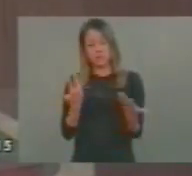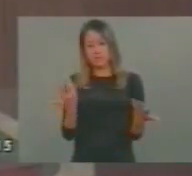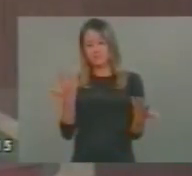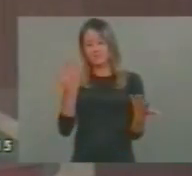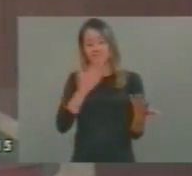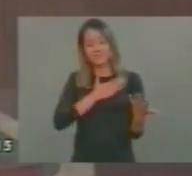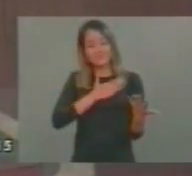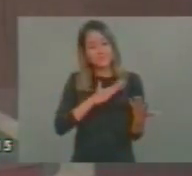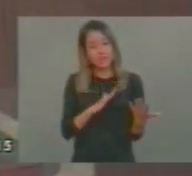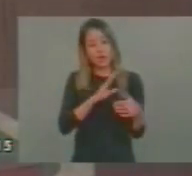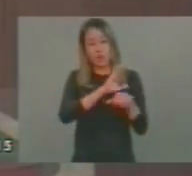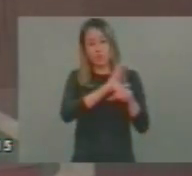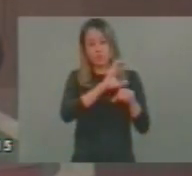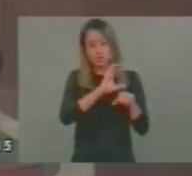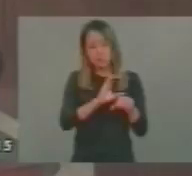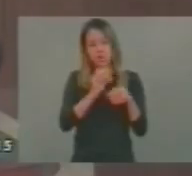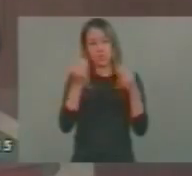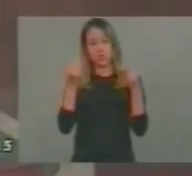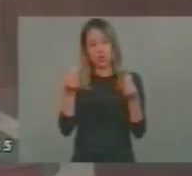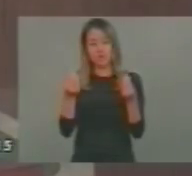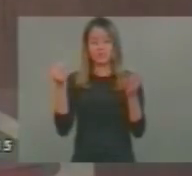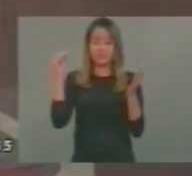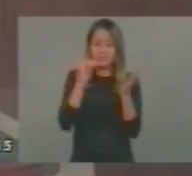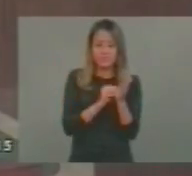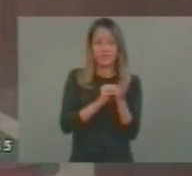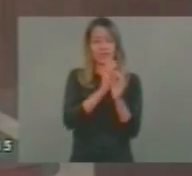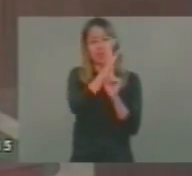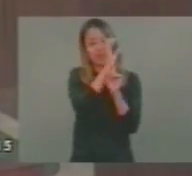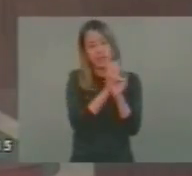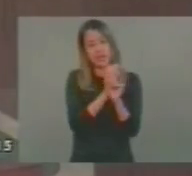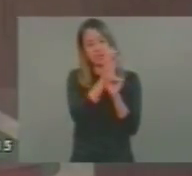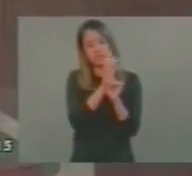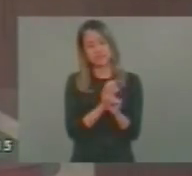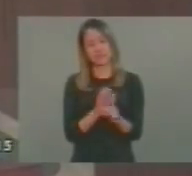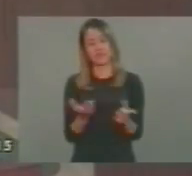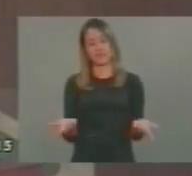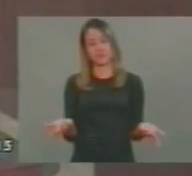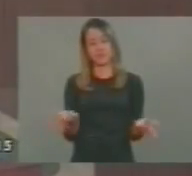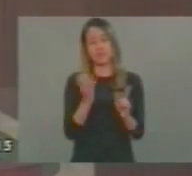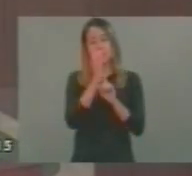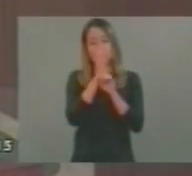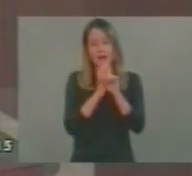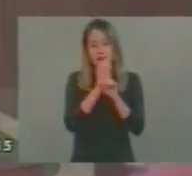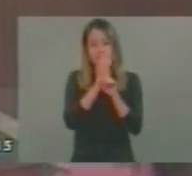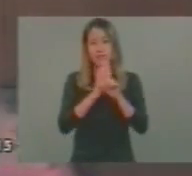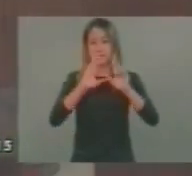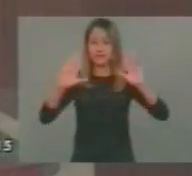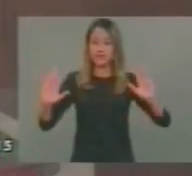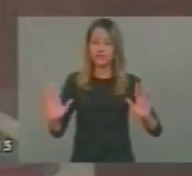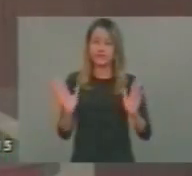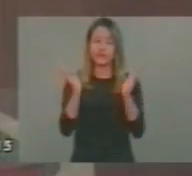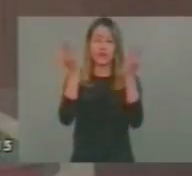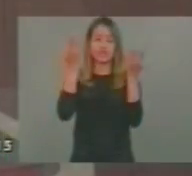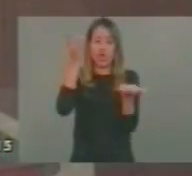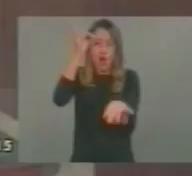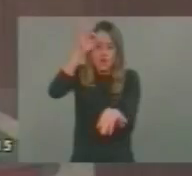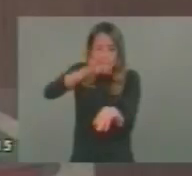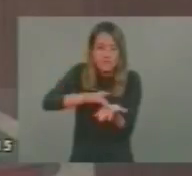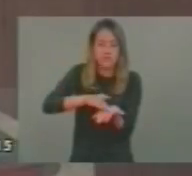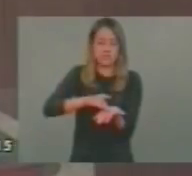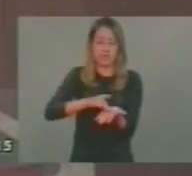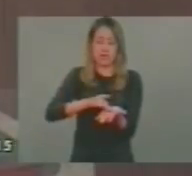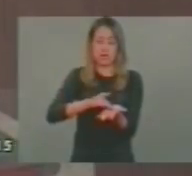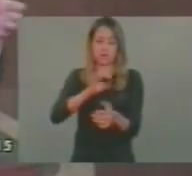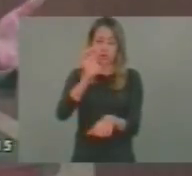PSOL, destacou o atraso no pagamento de bolsistas da Fundação Cearense de Apoio ao Desenvolvimento Científico e Tecnológico,